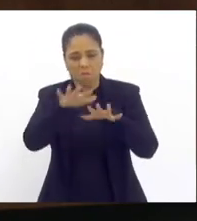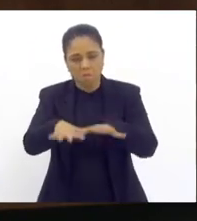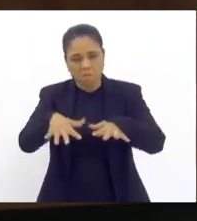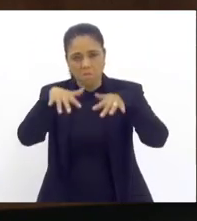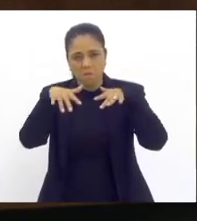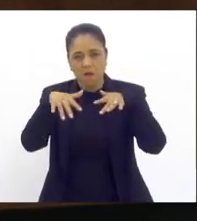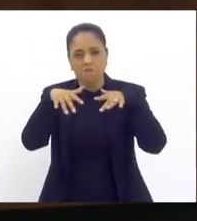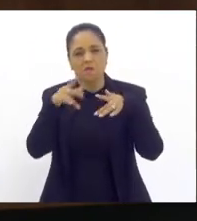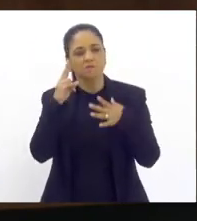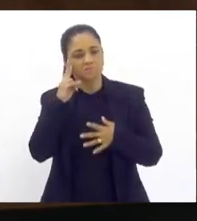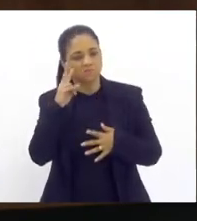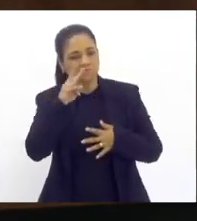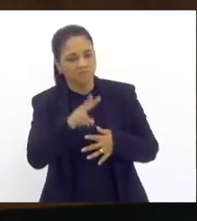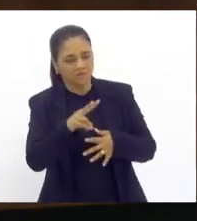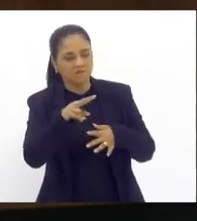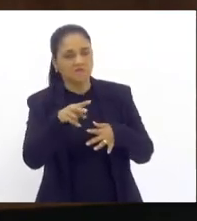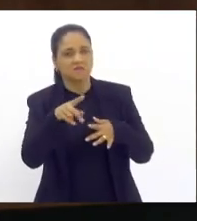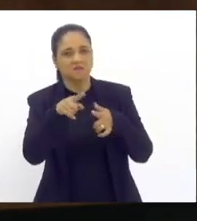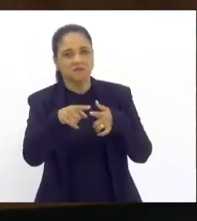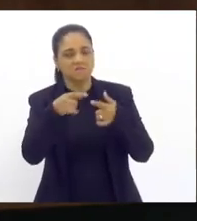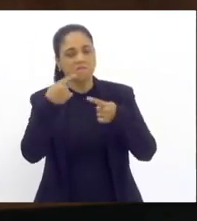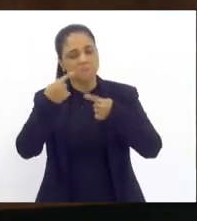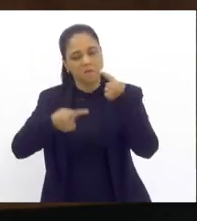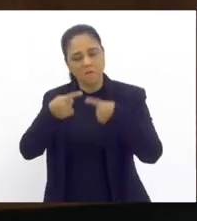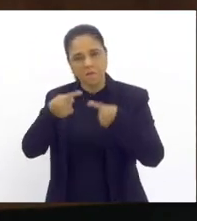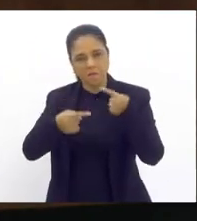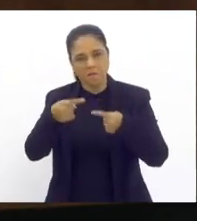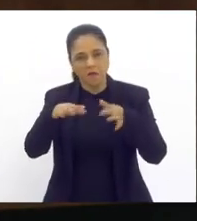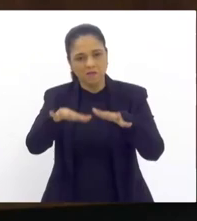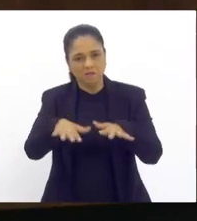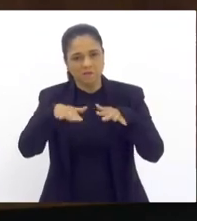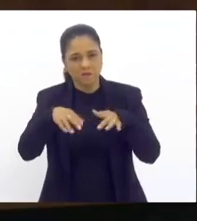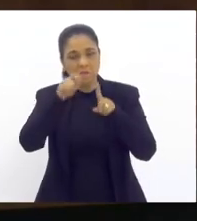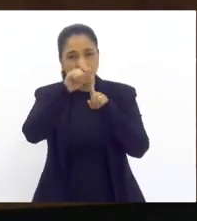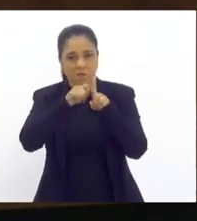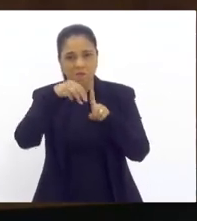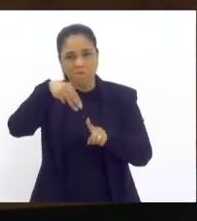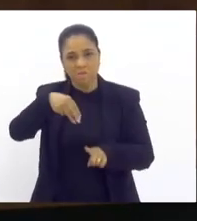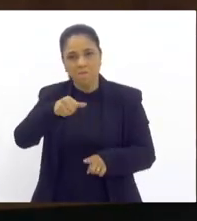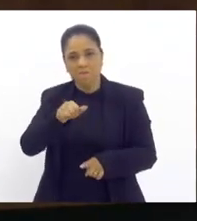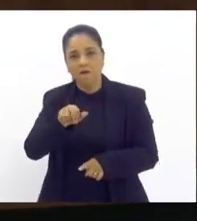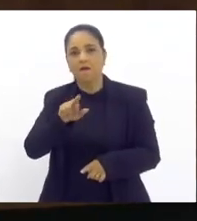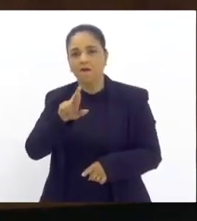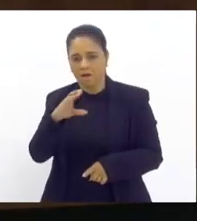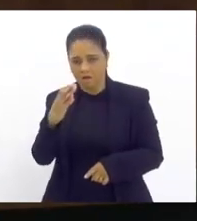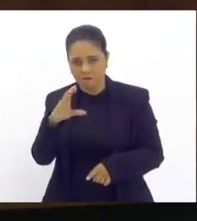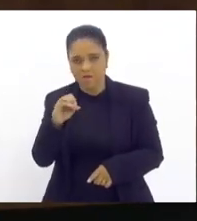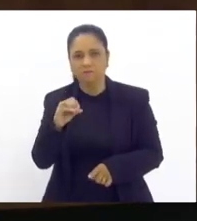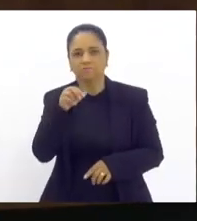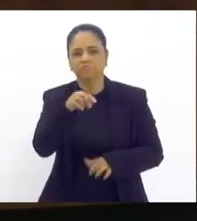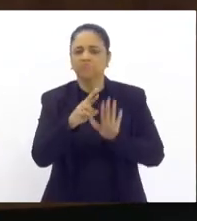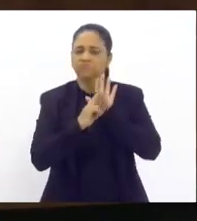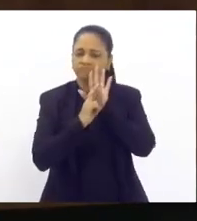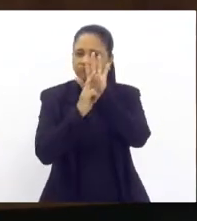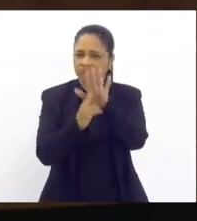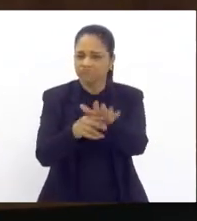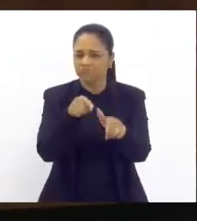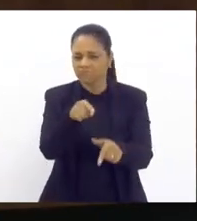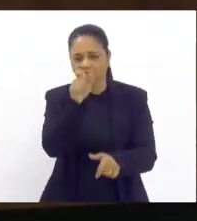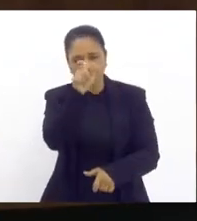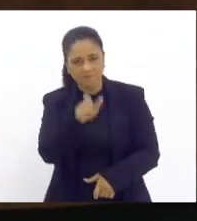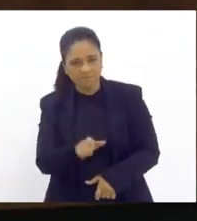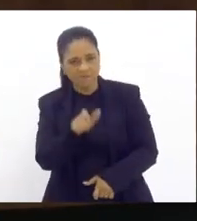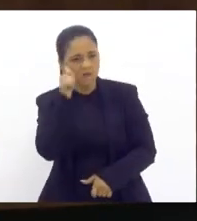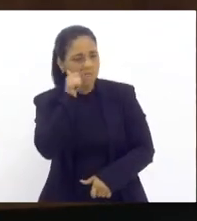vê-la presidindo essa sessão no mês de março. A senhora, que é uma representante